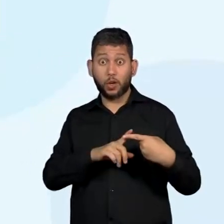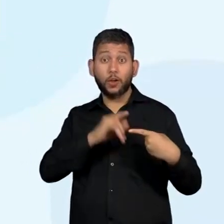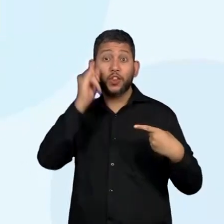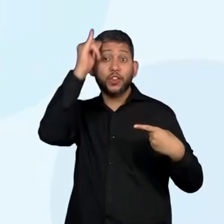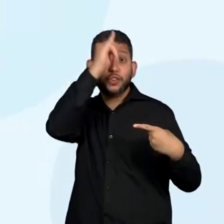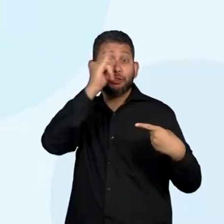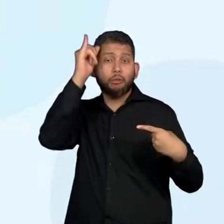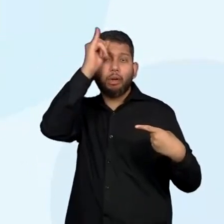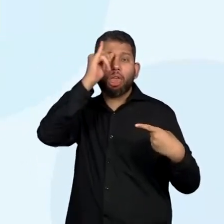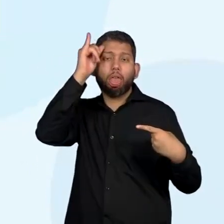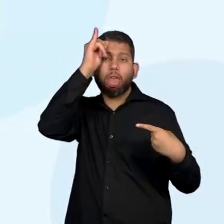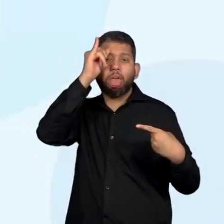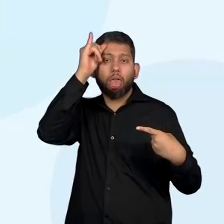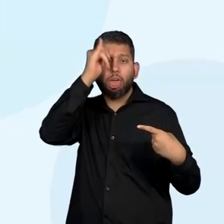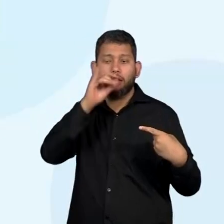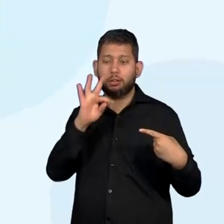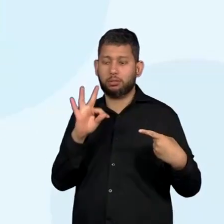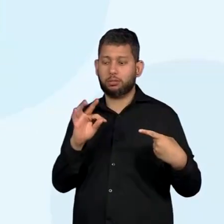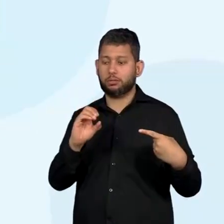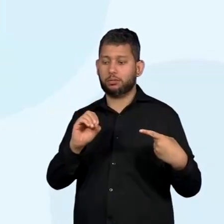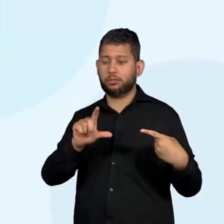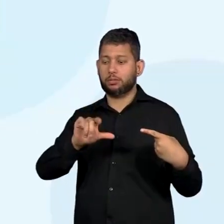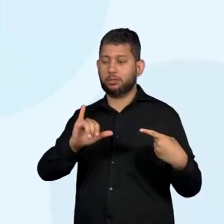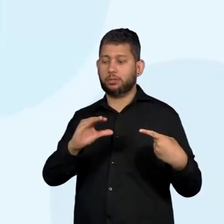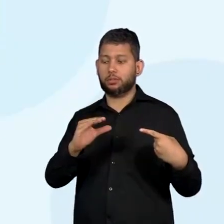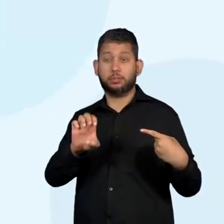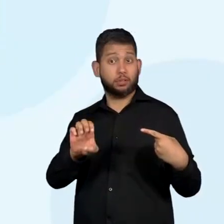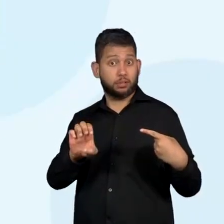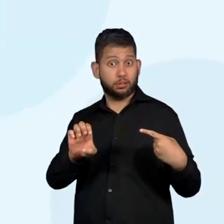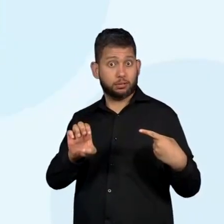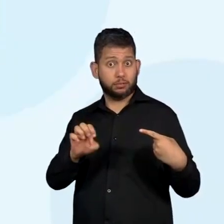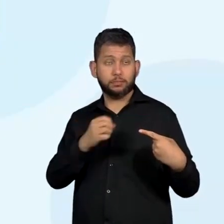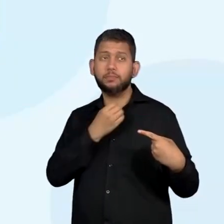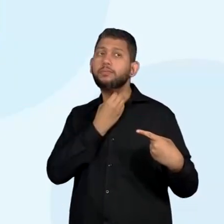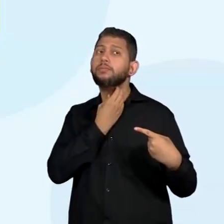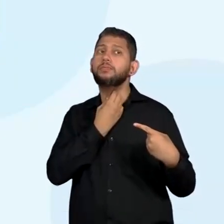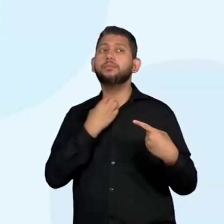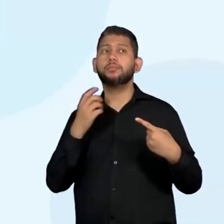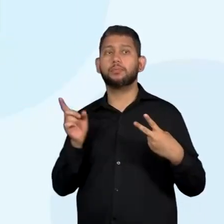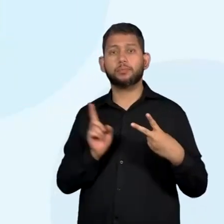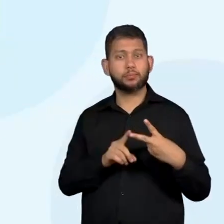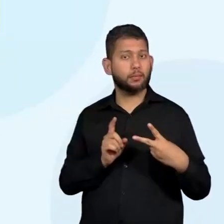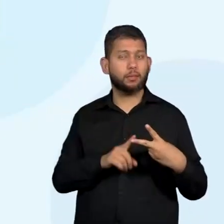tolice, tudo no nosso poema, tá?